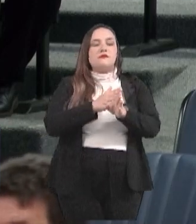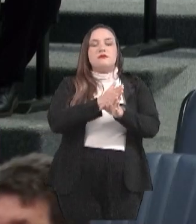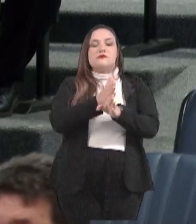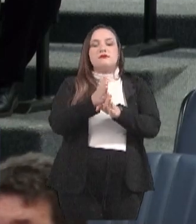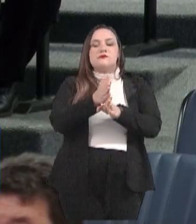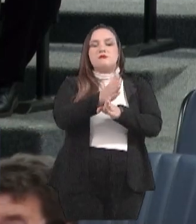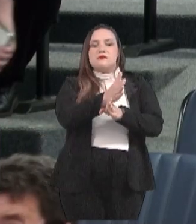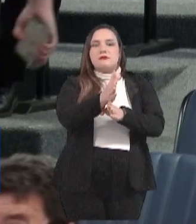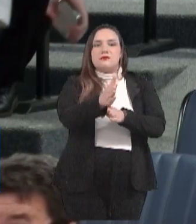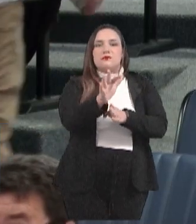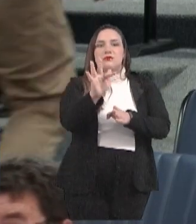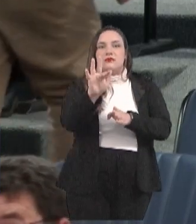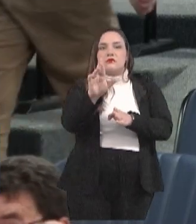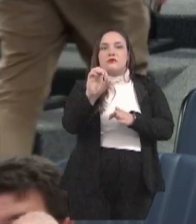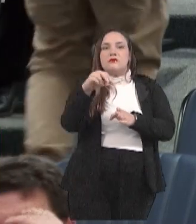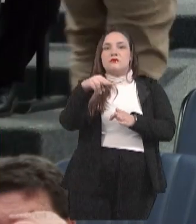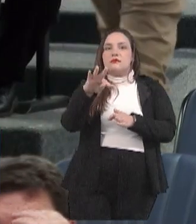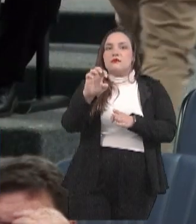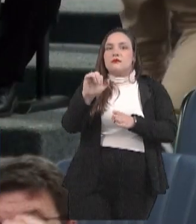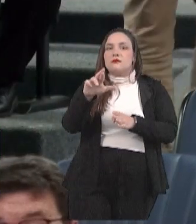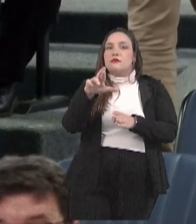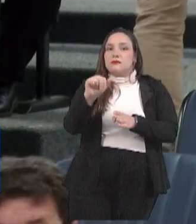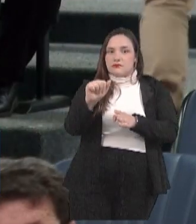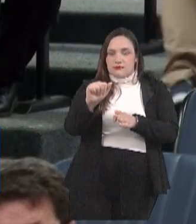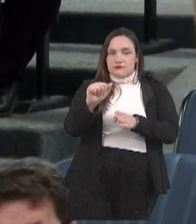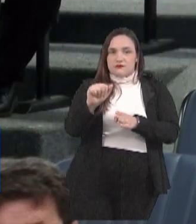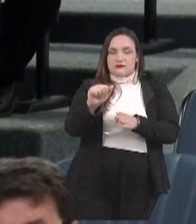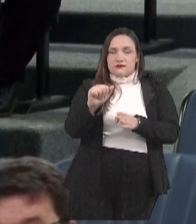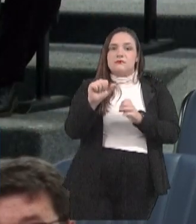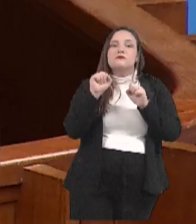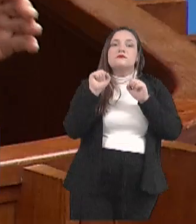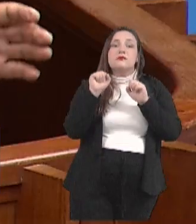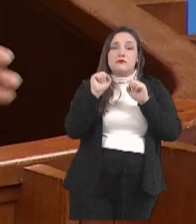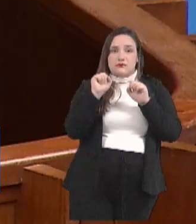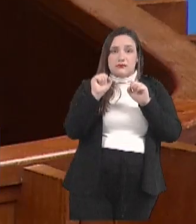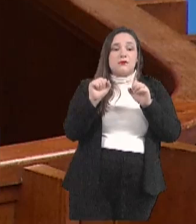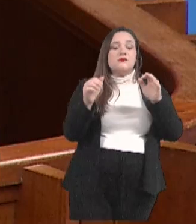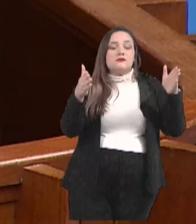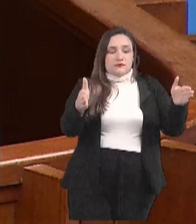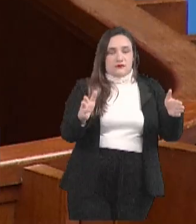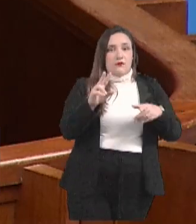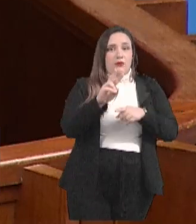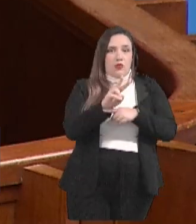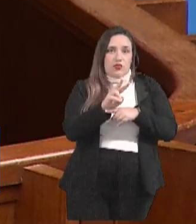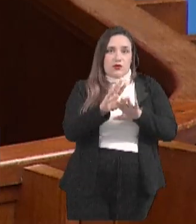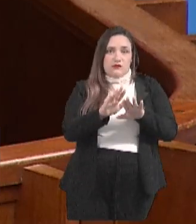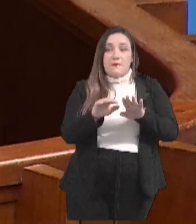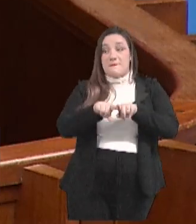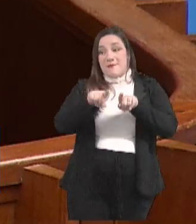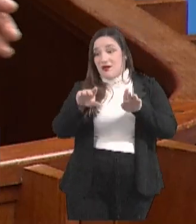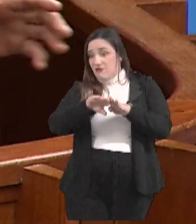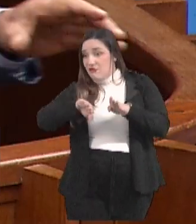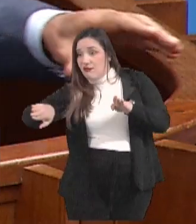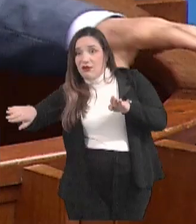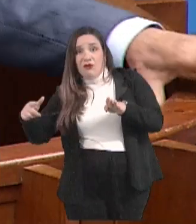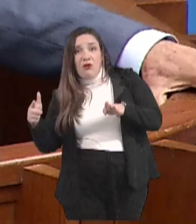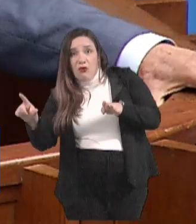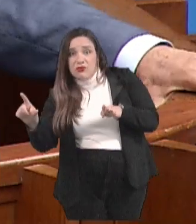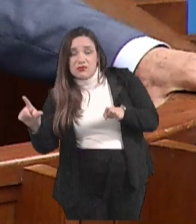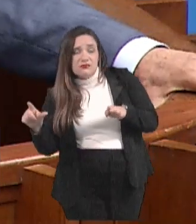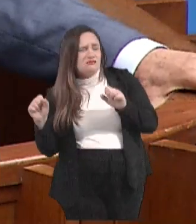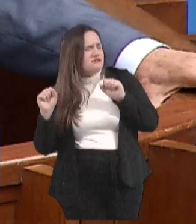pode vender. Foi o que fez Mato Grosso, vendeu as propriedades. Naquela época,